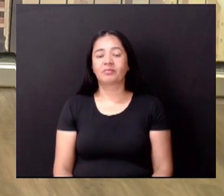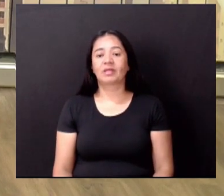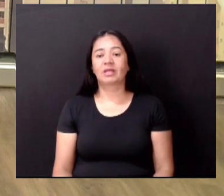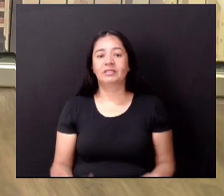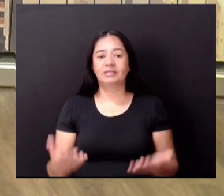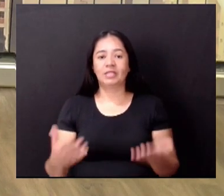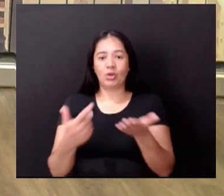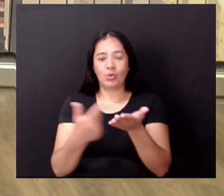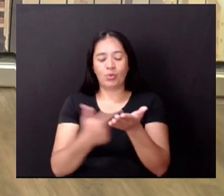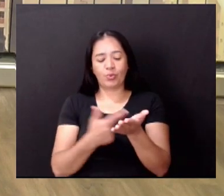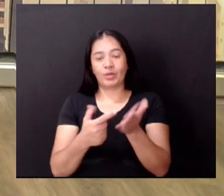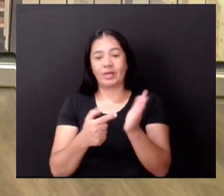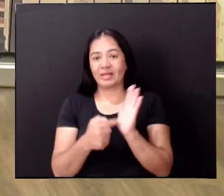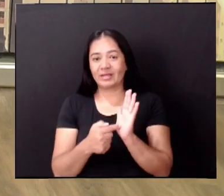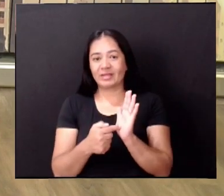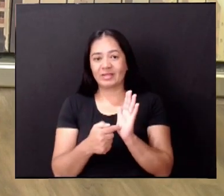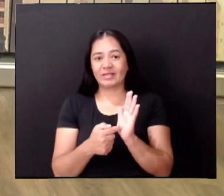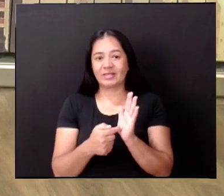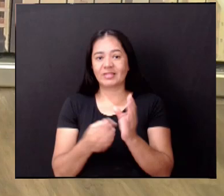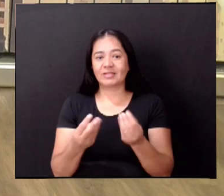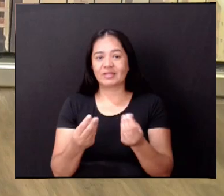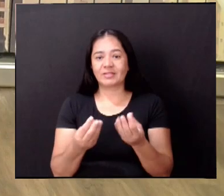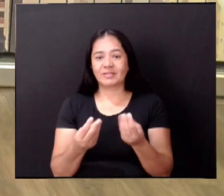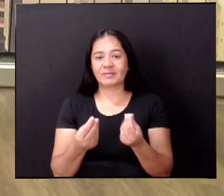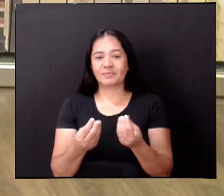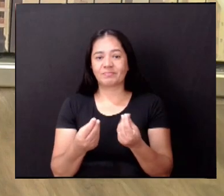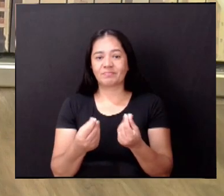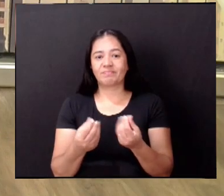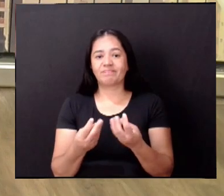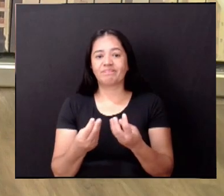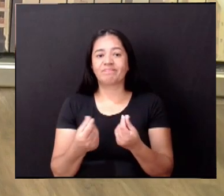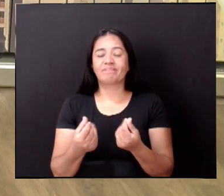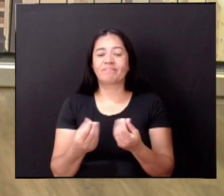Exatamente, exatamente. Quer dizer, então esse livro vai muito